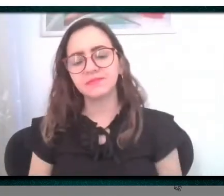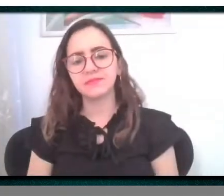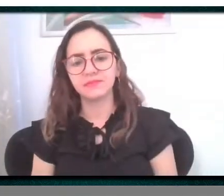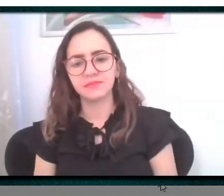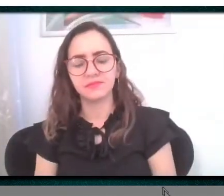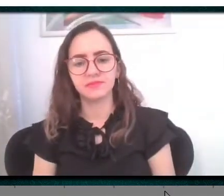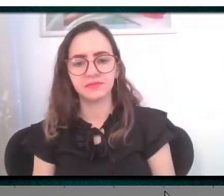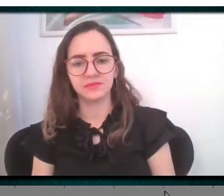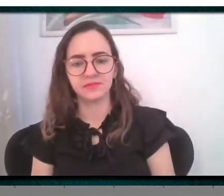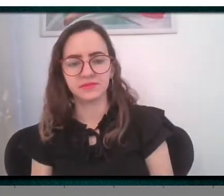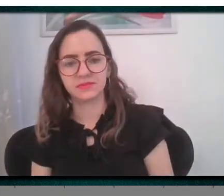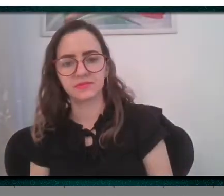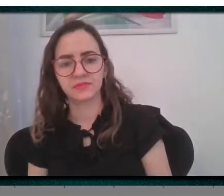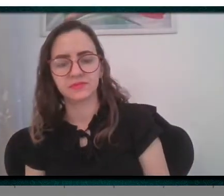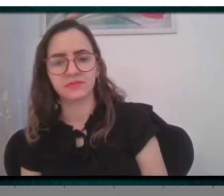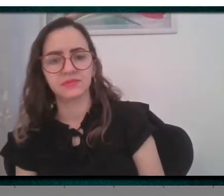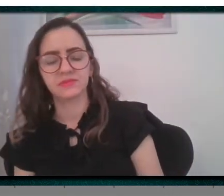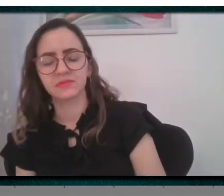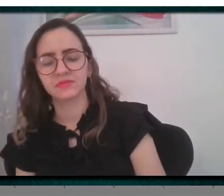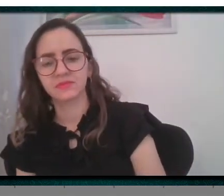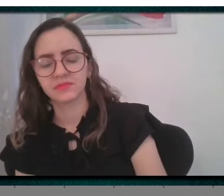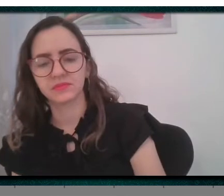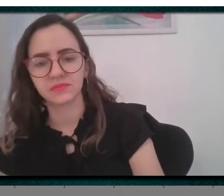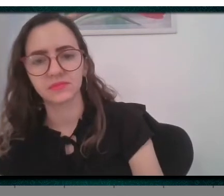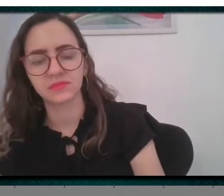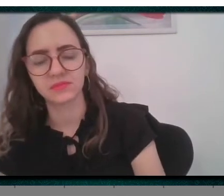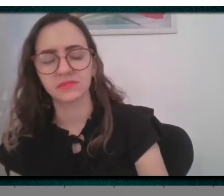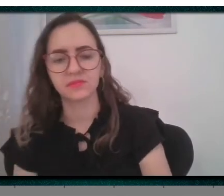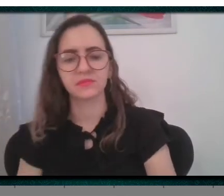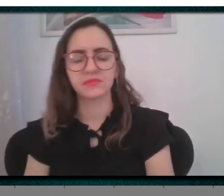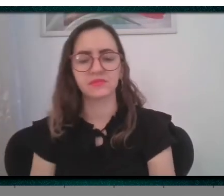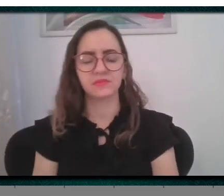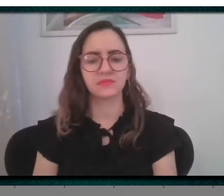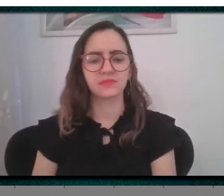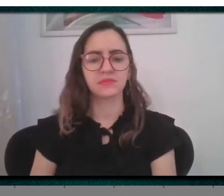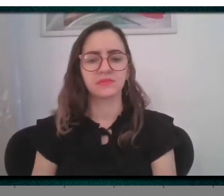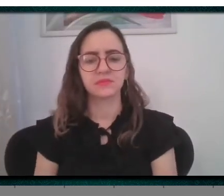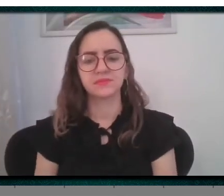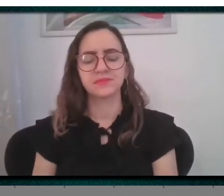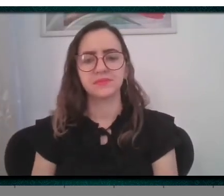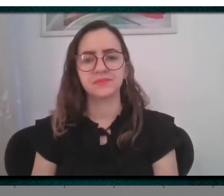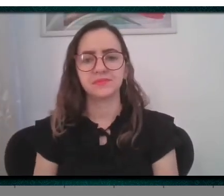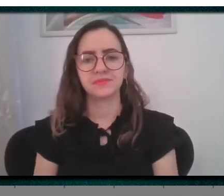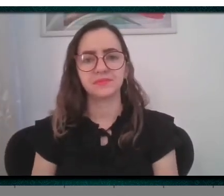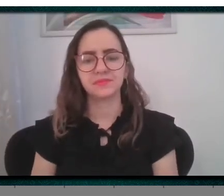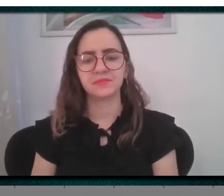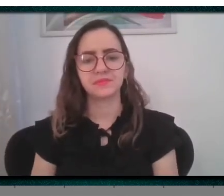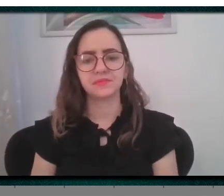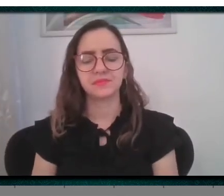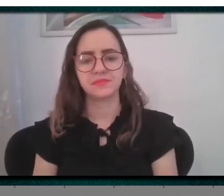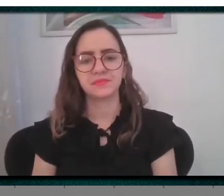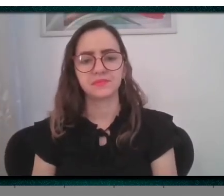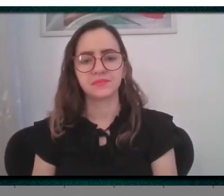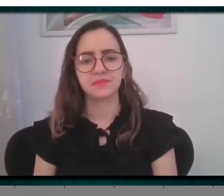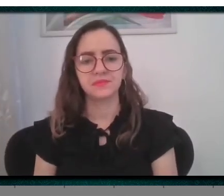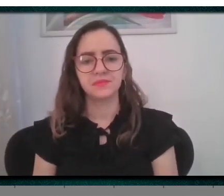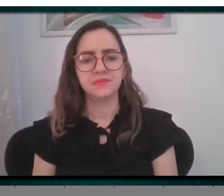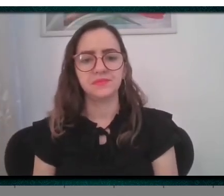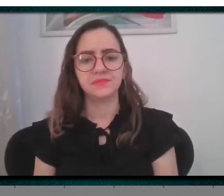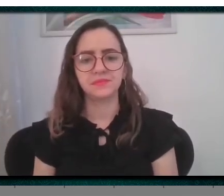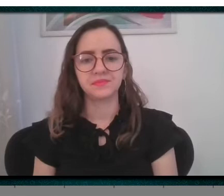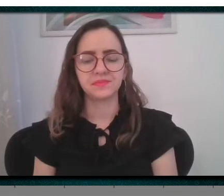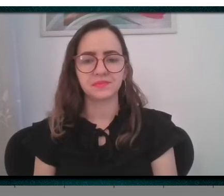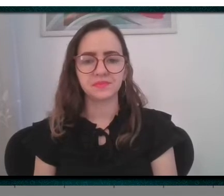Acontece que vocês estão vendo esse tracinho aí, ó. Que é que a gente quer representar com ele? A gente quer representar que aqui existem três